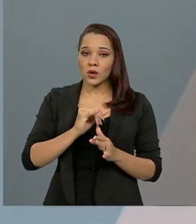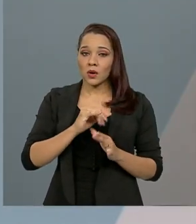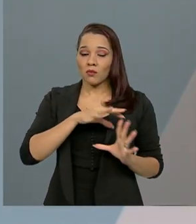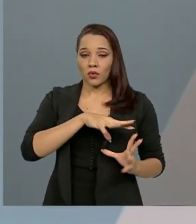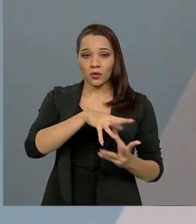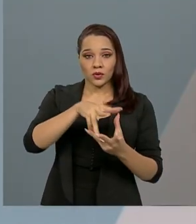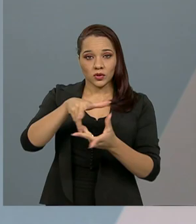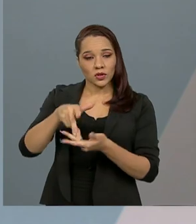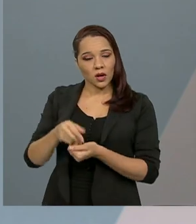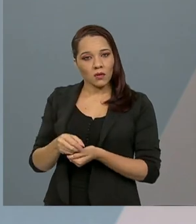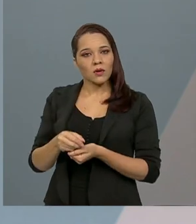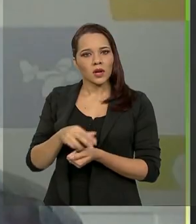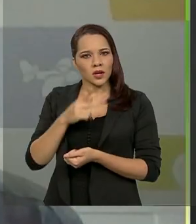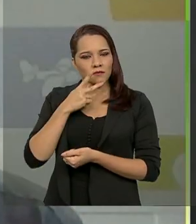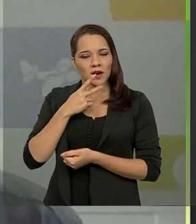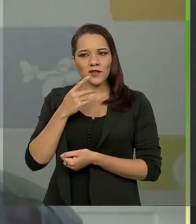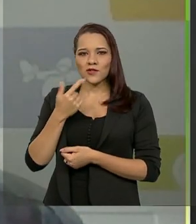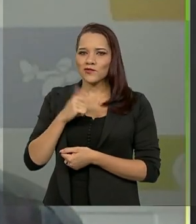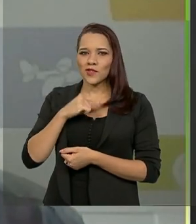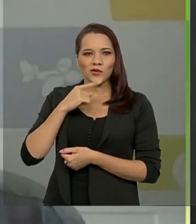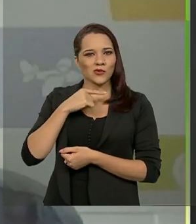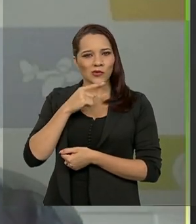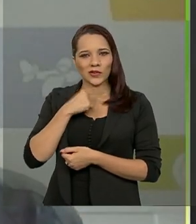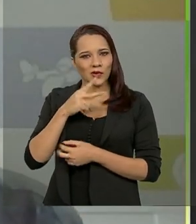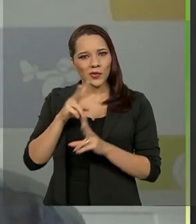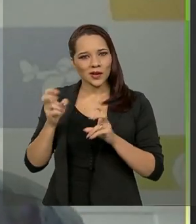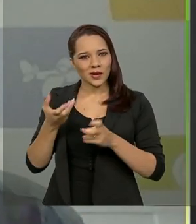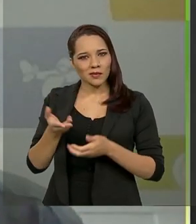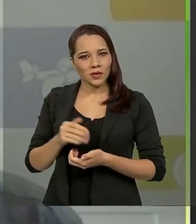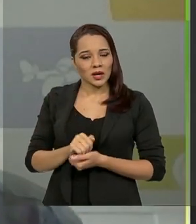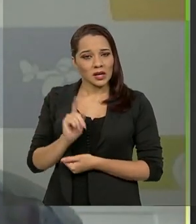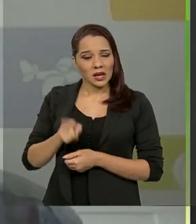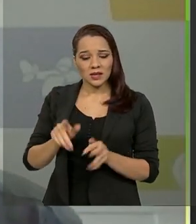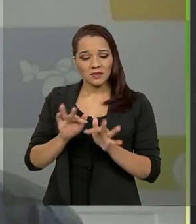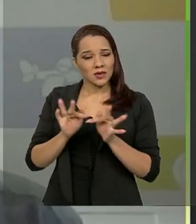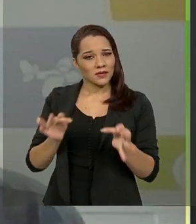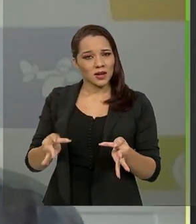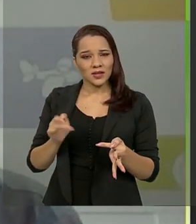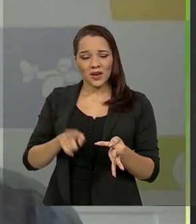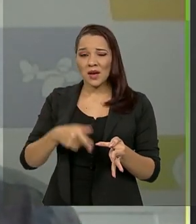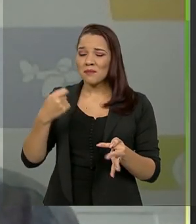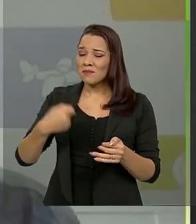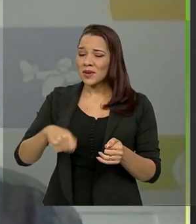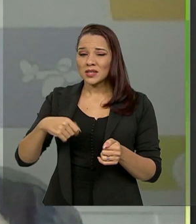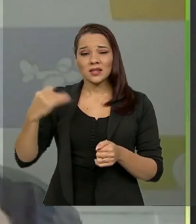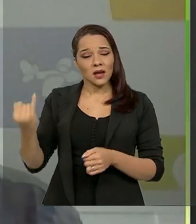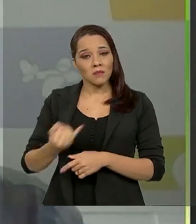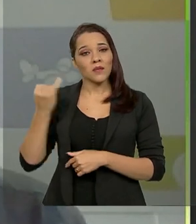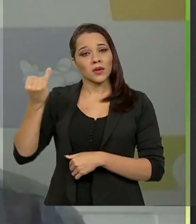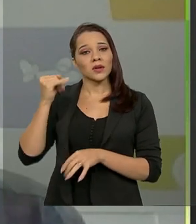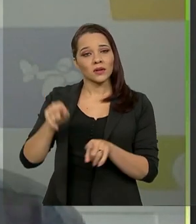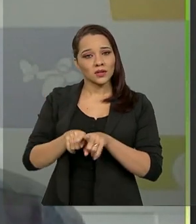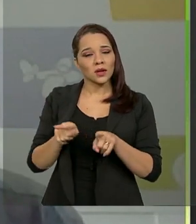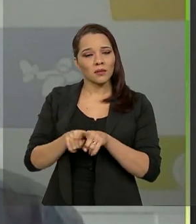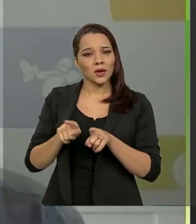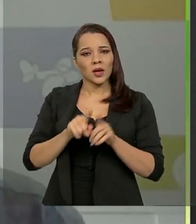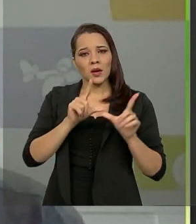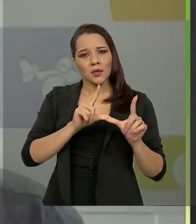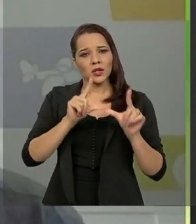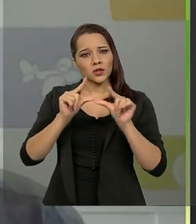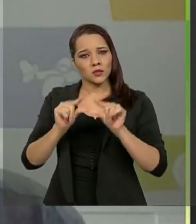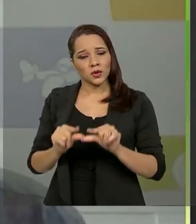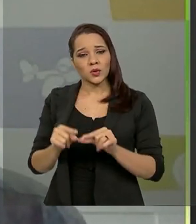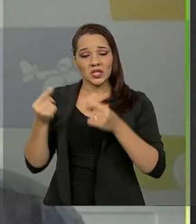que confirmam, e não há mais dúvidas com relação a isso, de que a simplificação é algo necessário também para reduzir, então,